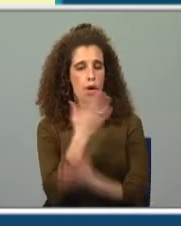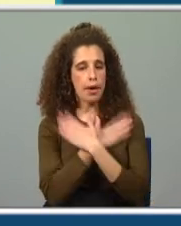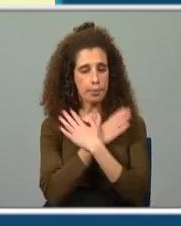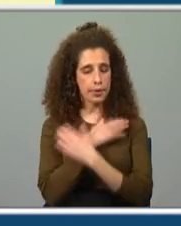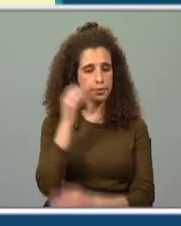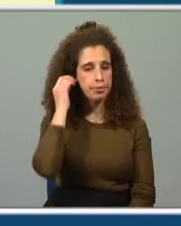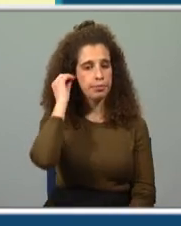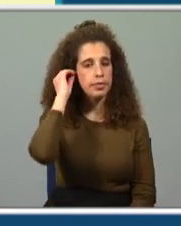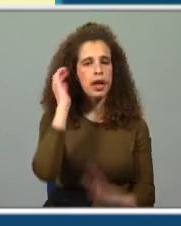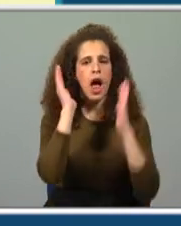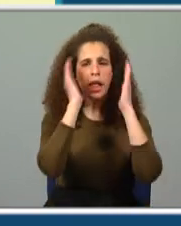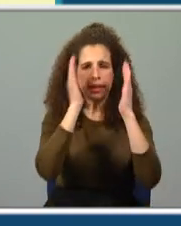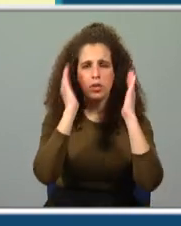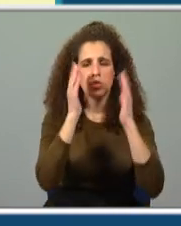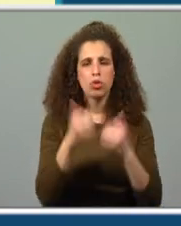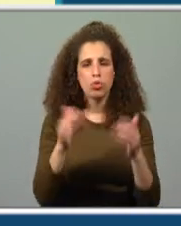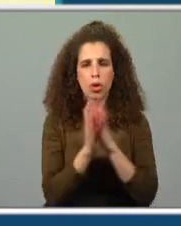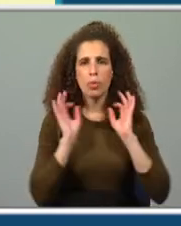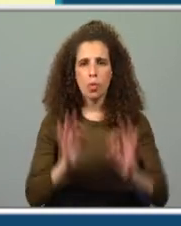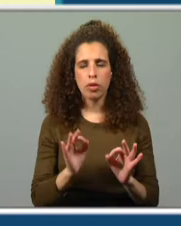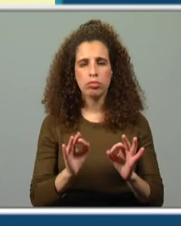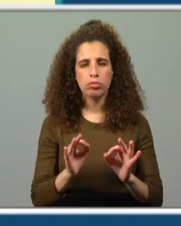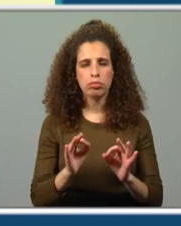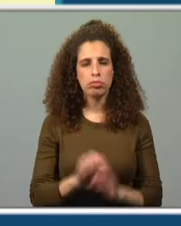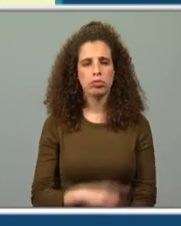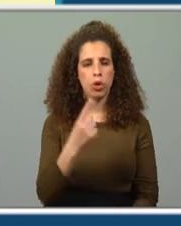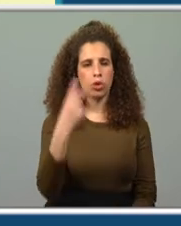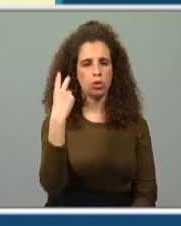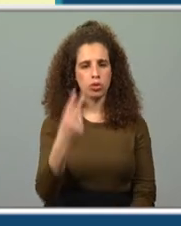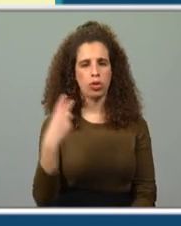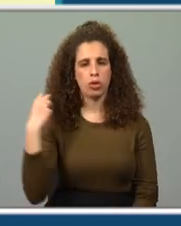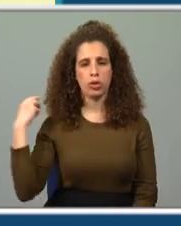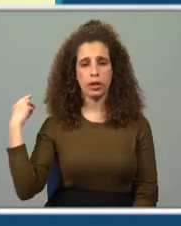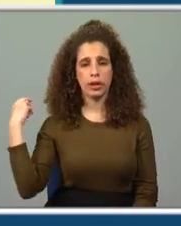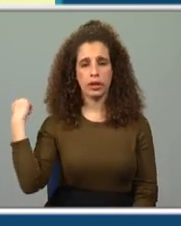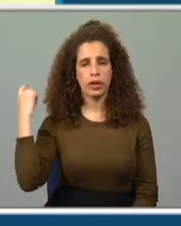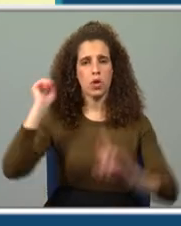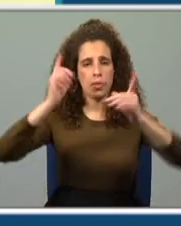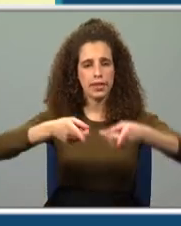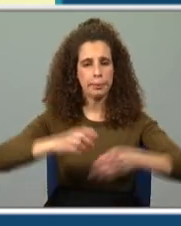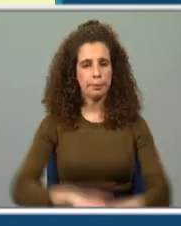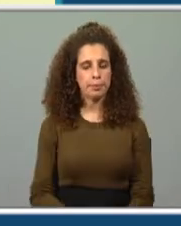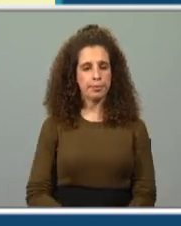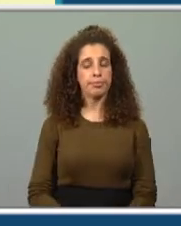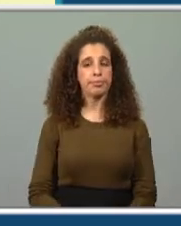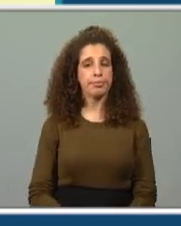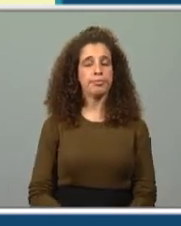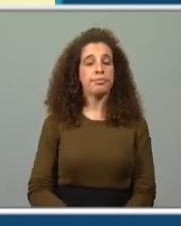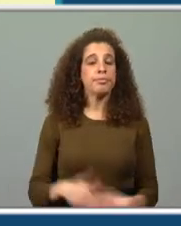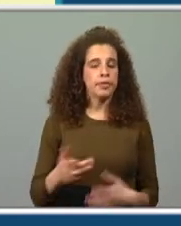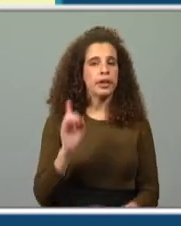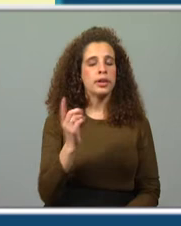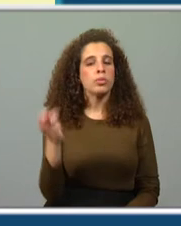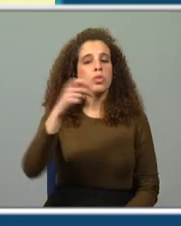amigos. Atenção, atenção, tudo a postos. Um, dois e arrancar. Bom, o